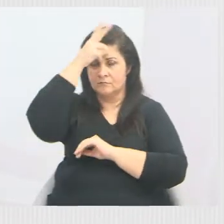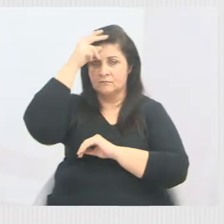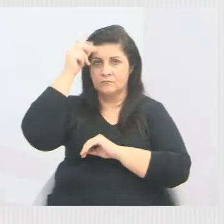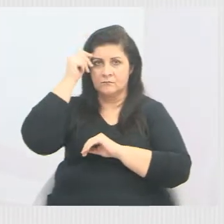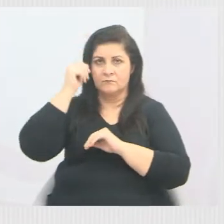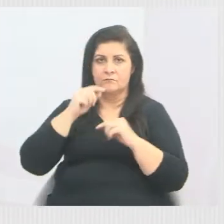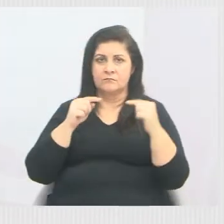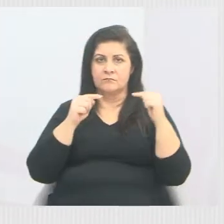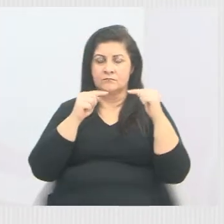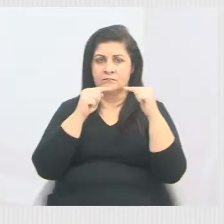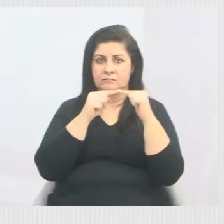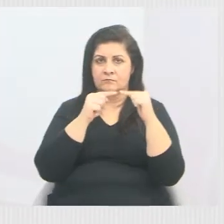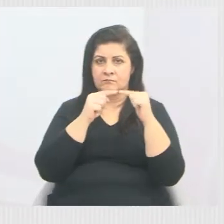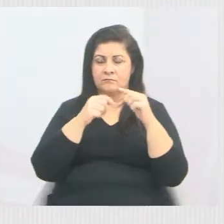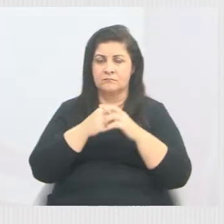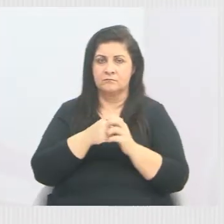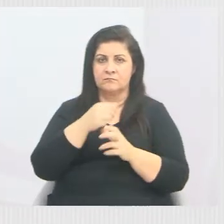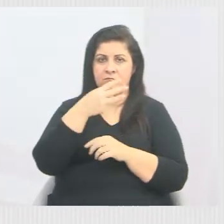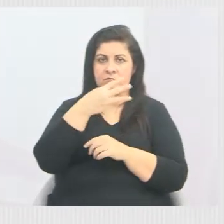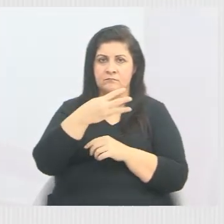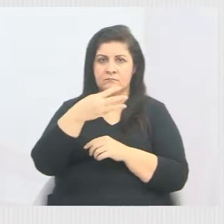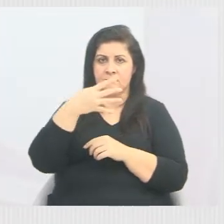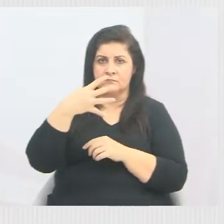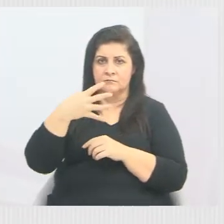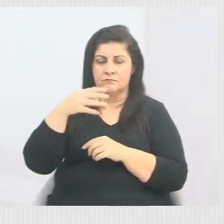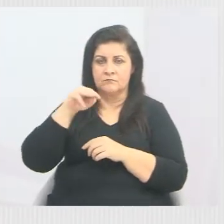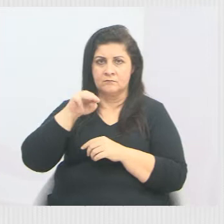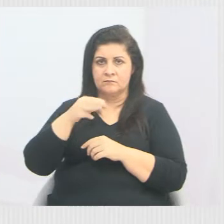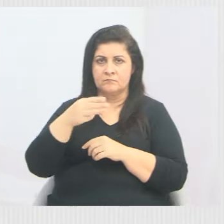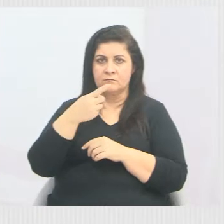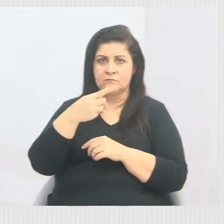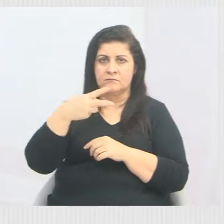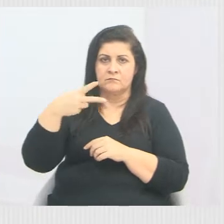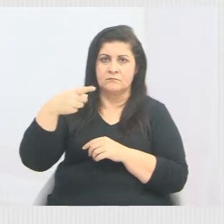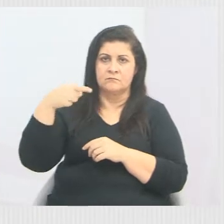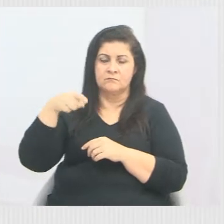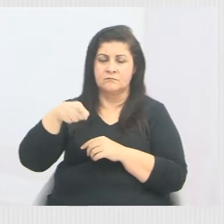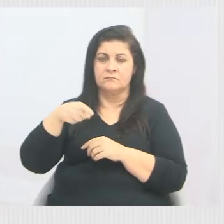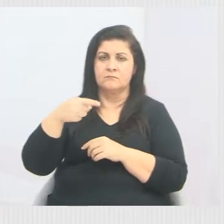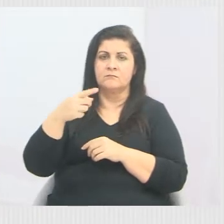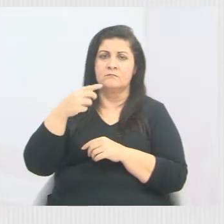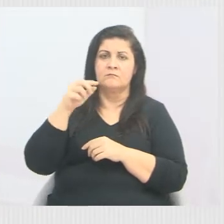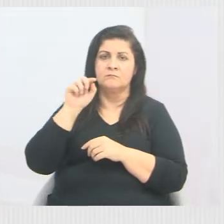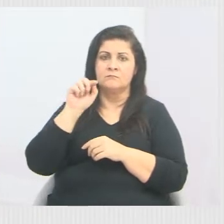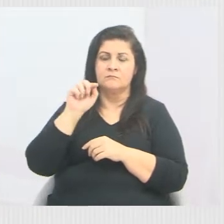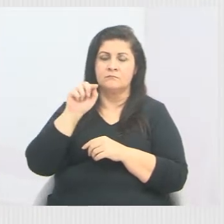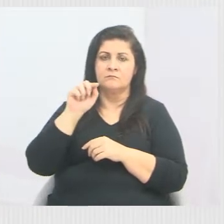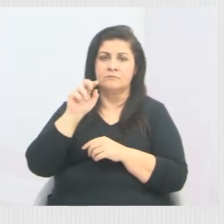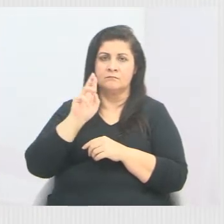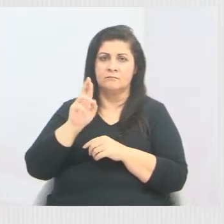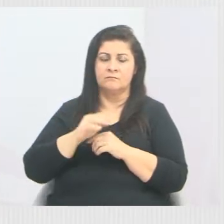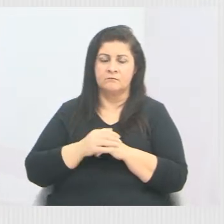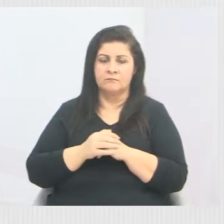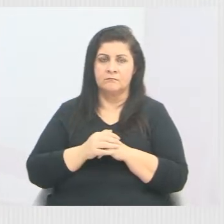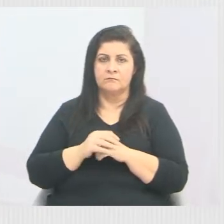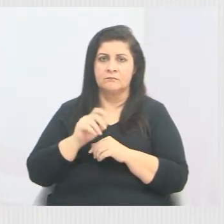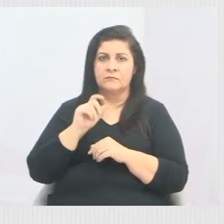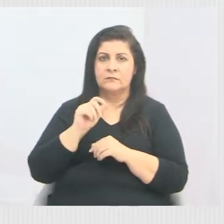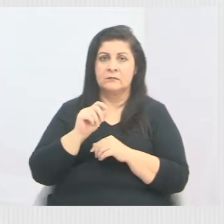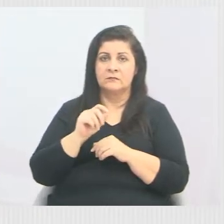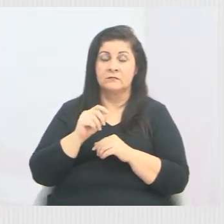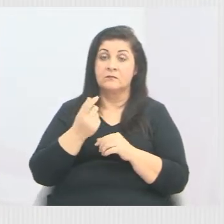Meta anual para 2021, 34 milhões 121 mil. O que seria a receita patrimonial? Seria